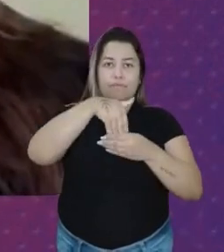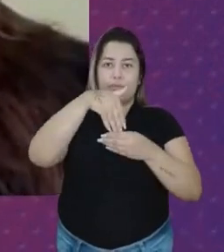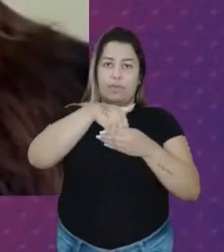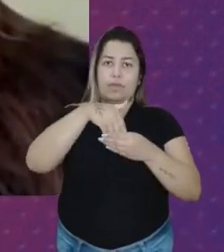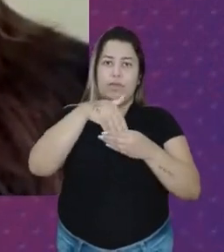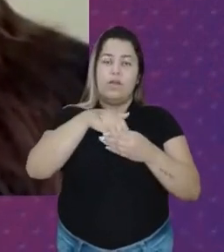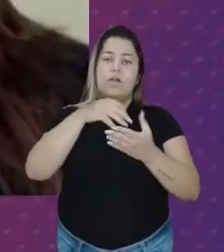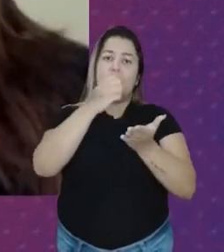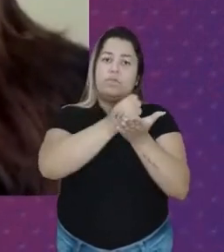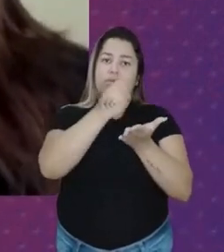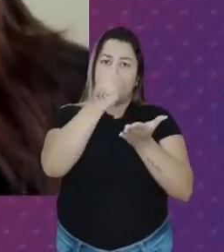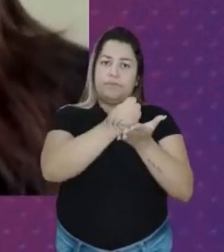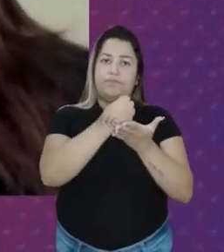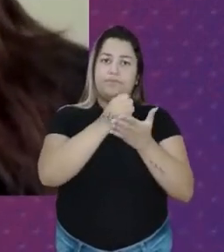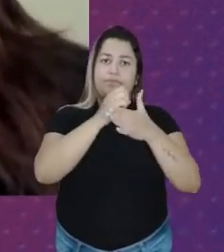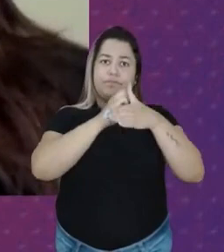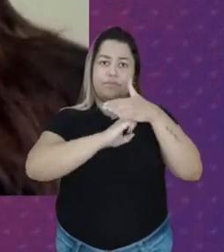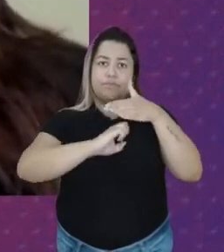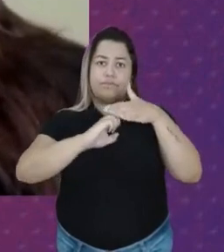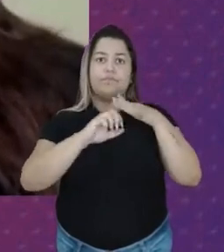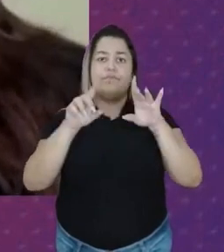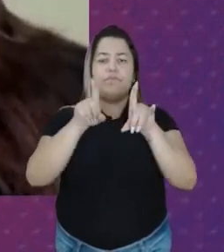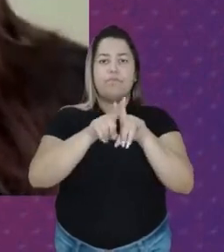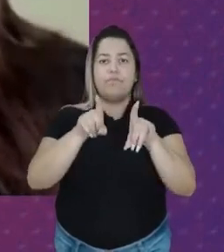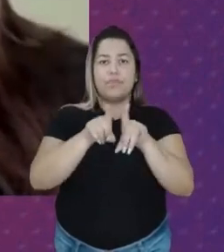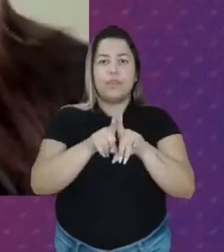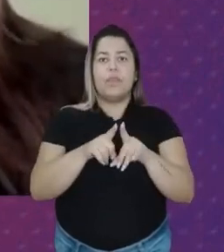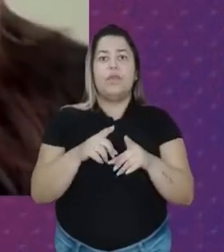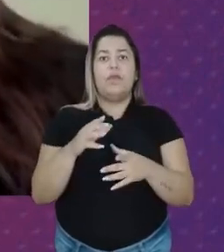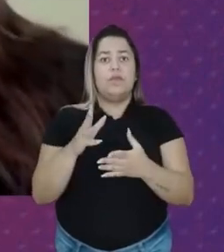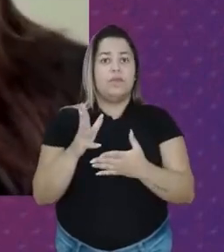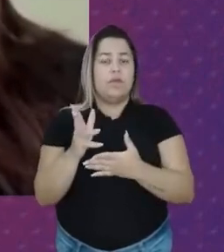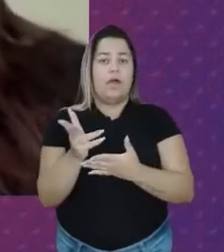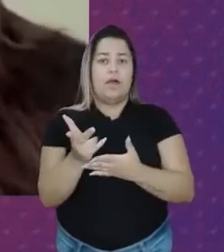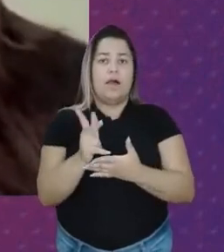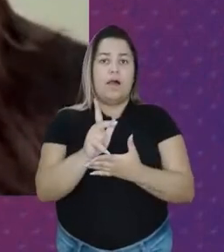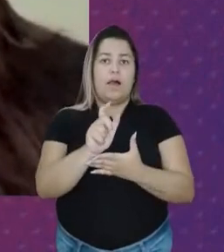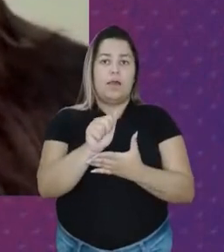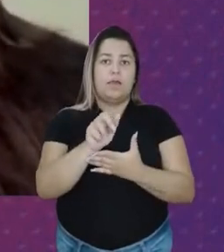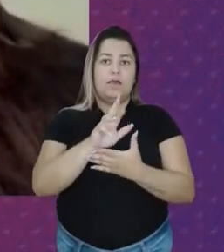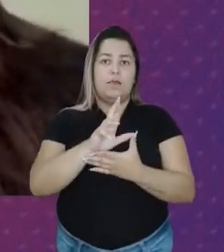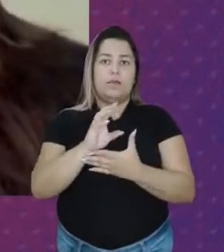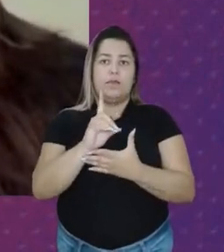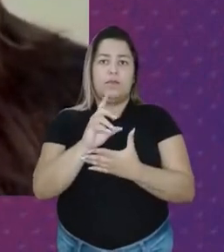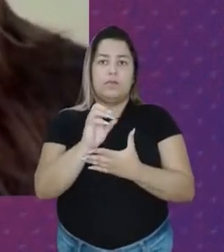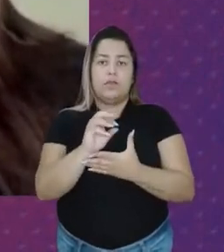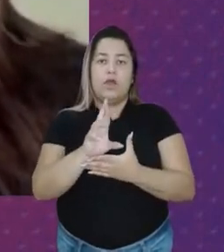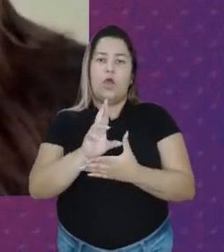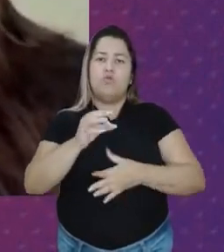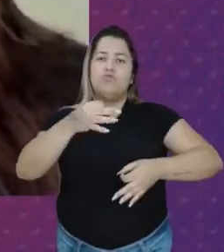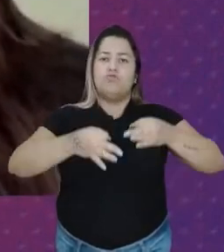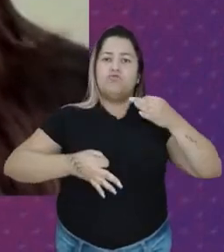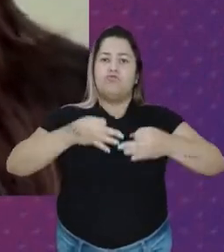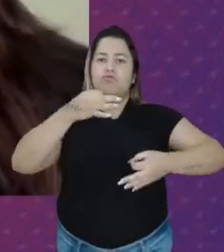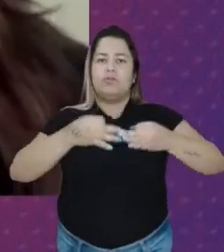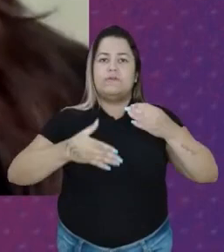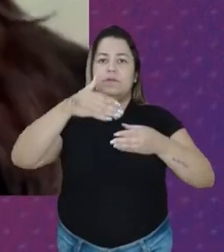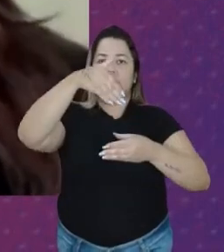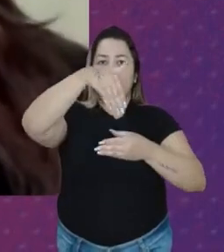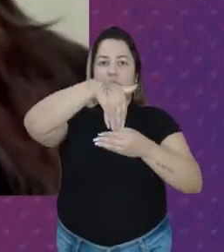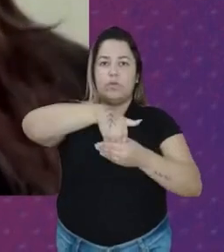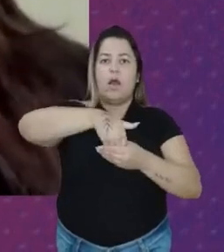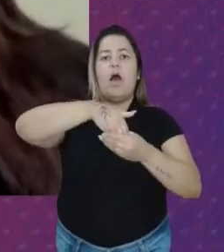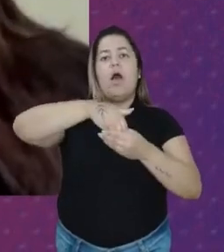contratam uma empresa intermediária, uma empresa arrecadadora, que vai estar cadastrada na Justiça Eleitoral, então ela vai estar autorizada pela